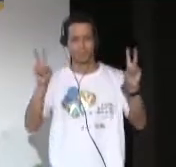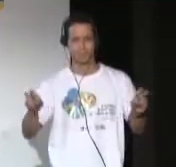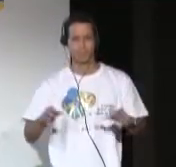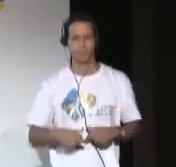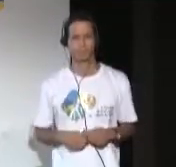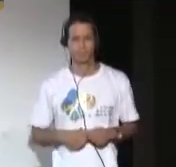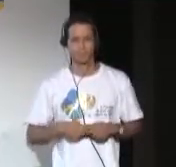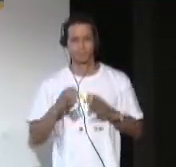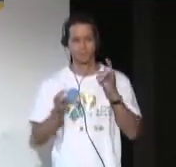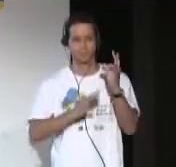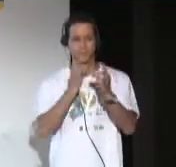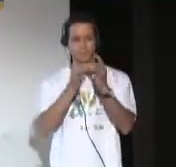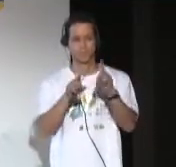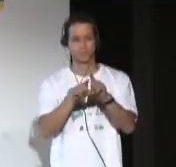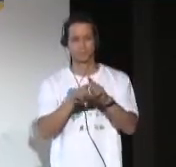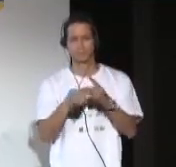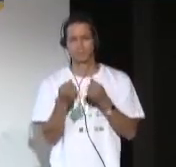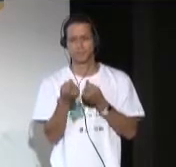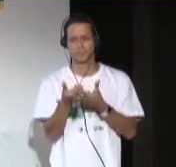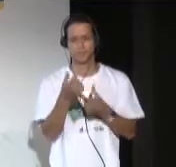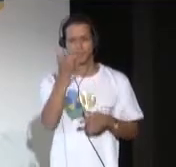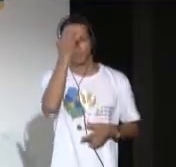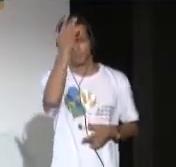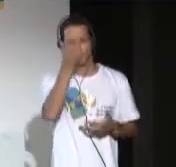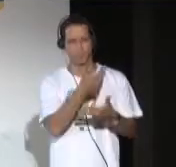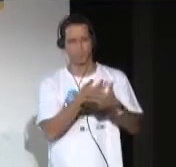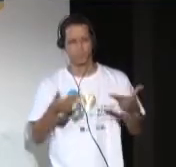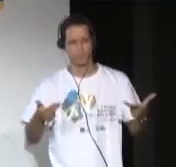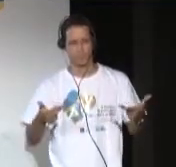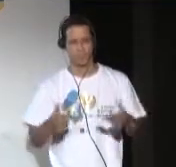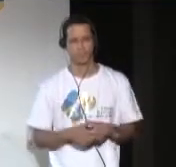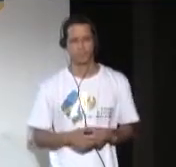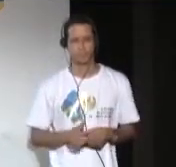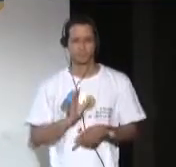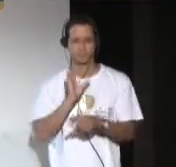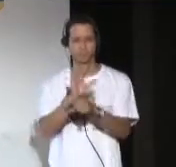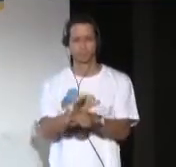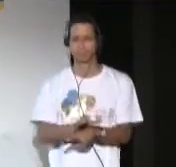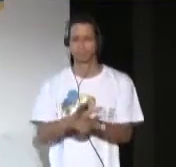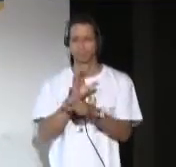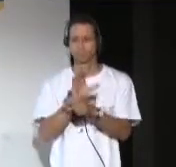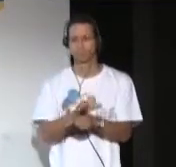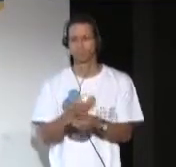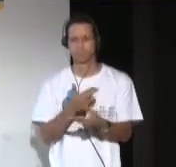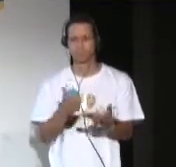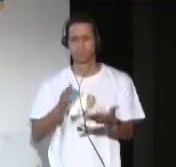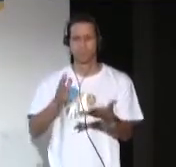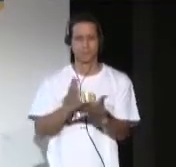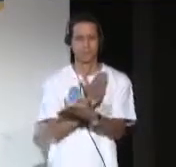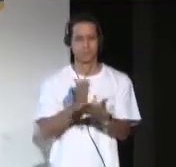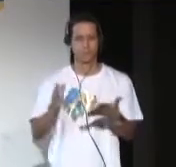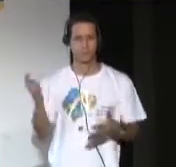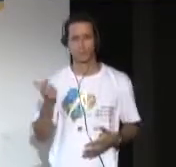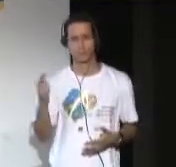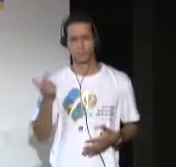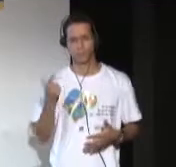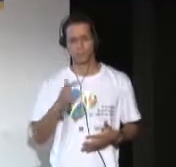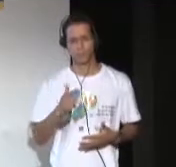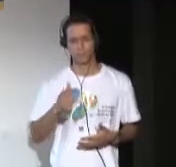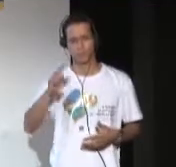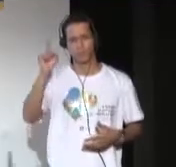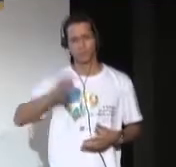a tecnologia também facilita as coisas. É uma facilitadora, ela nos apoia. Não é algo separado, né? É algo